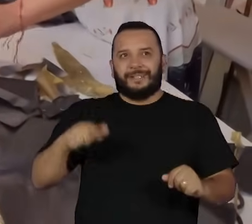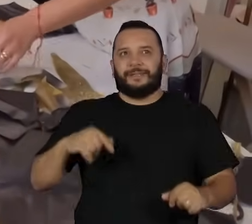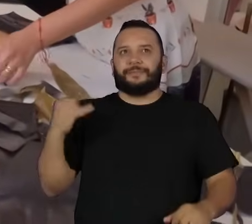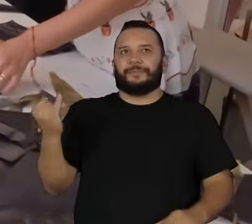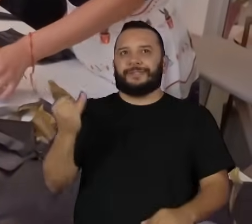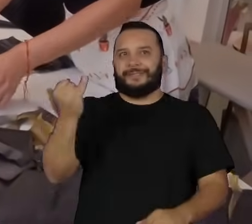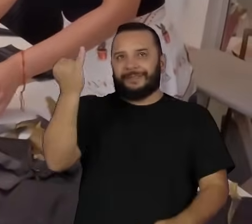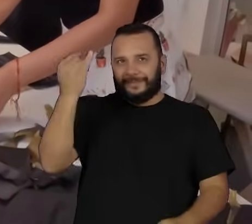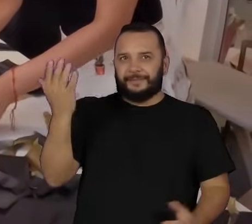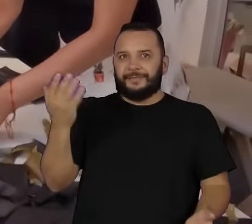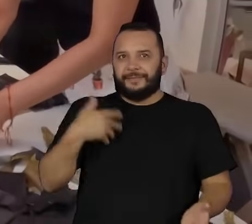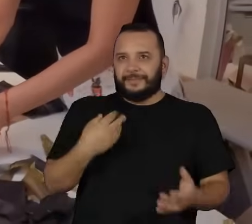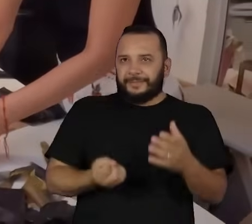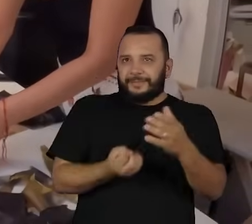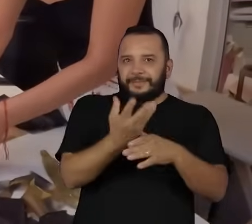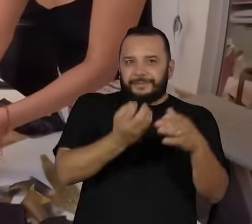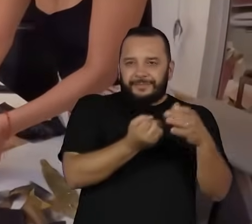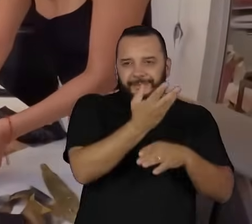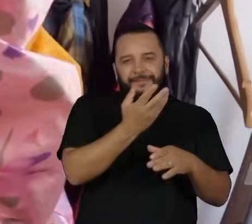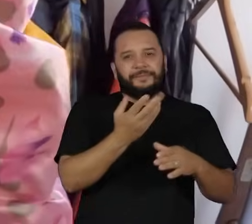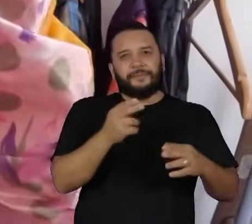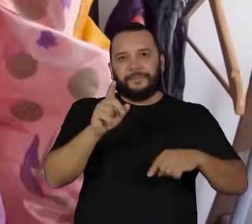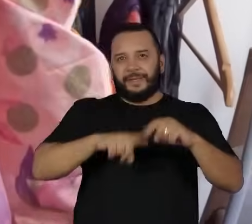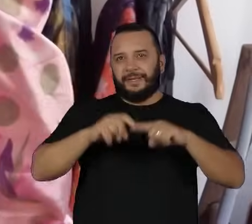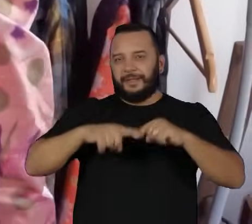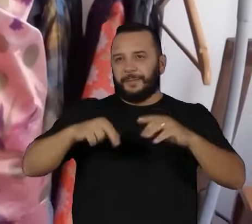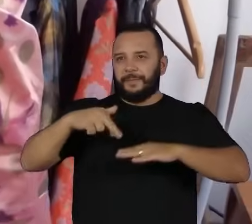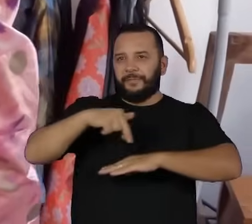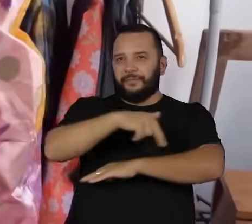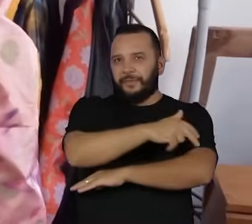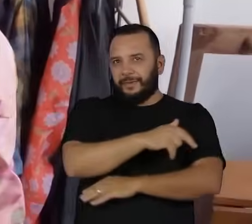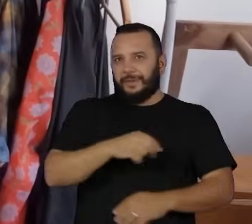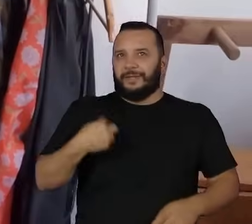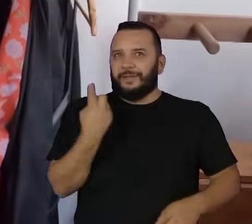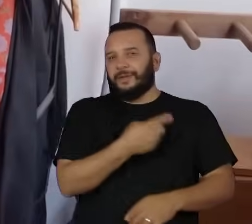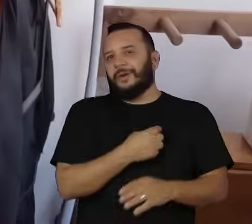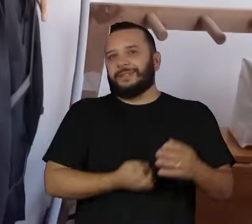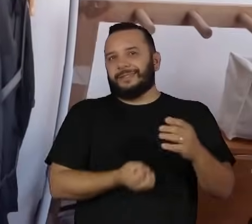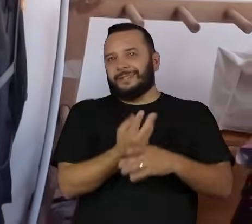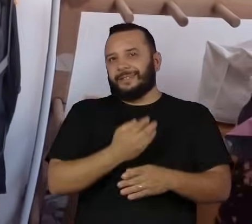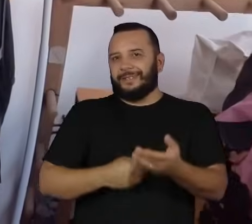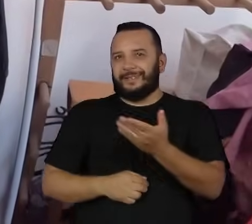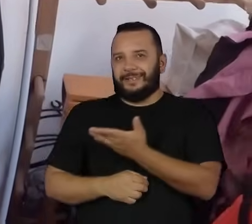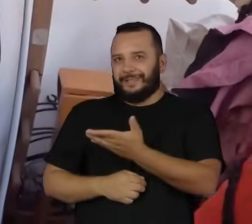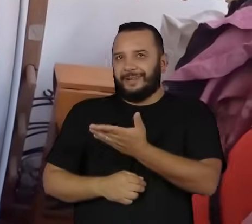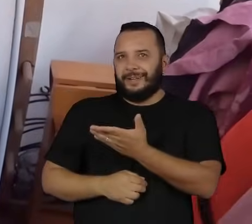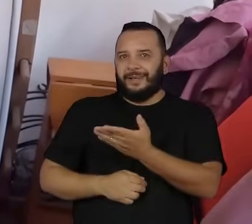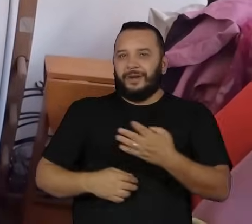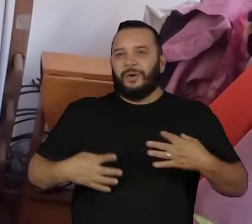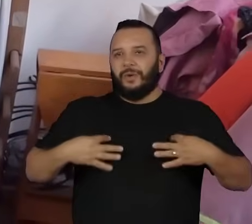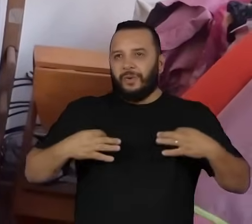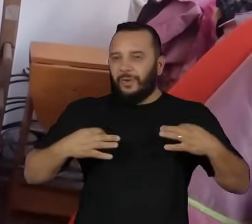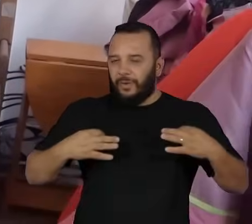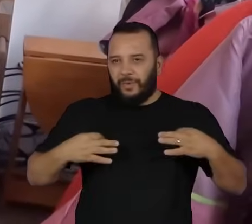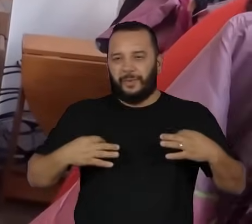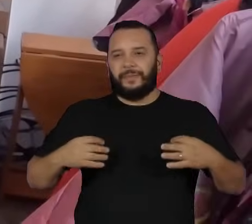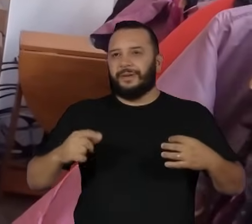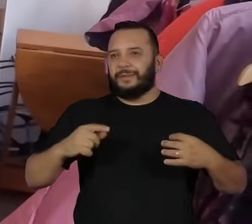importantes na criação de produtos de moda, que no caso, a gente cria peças como